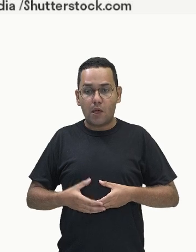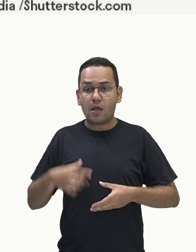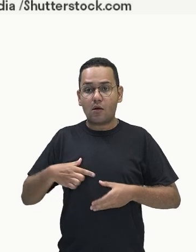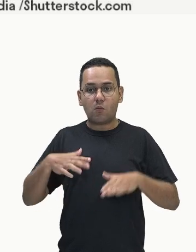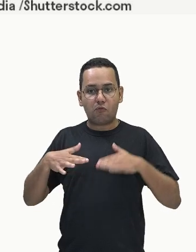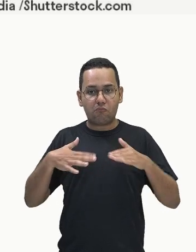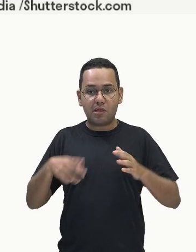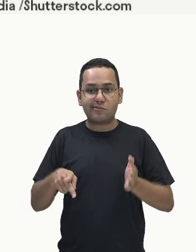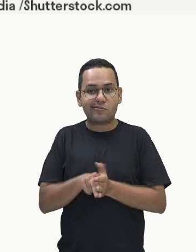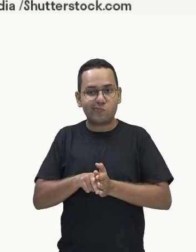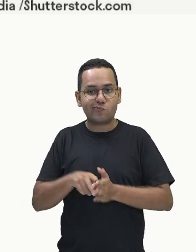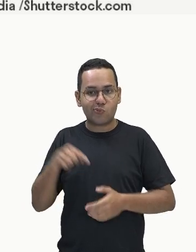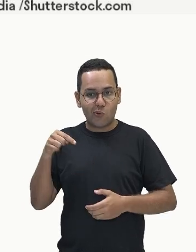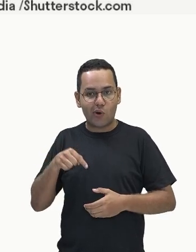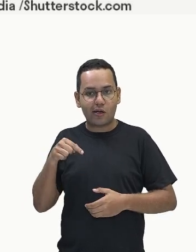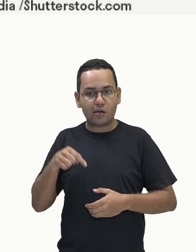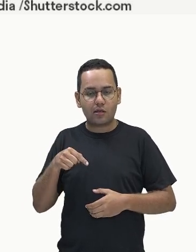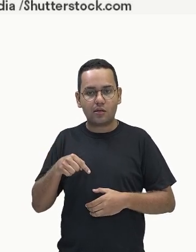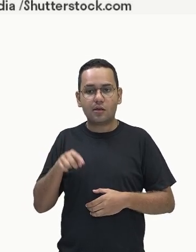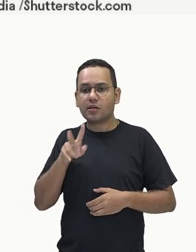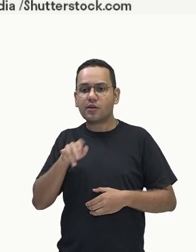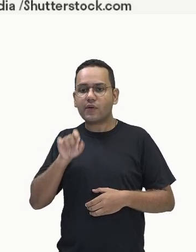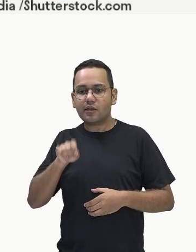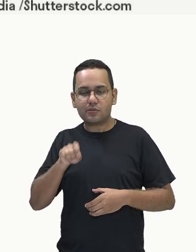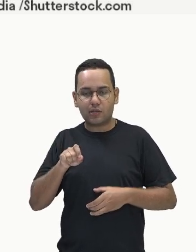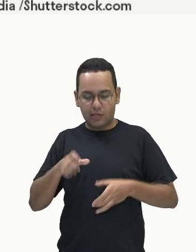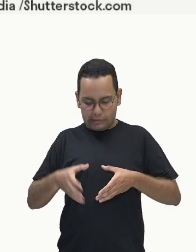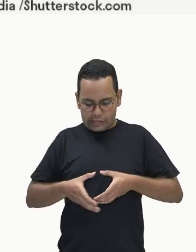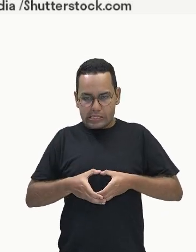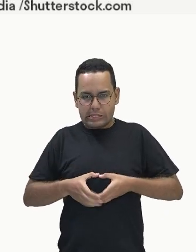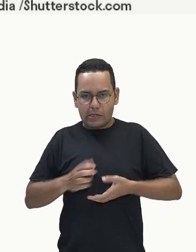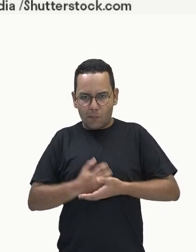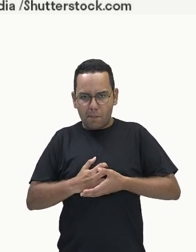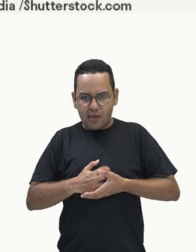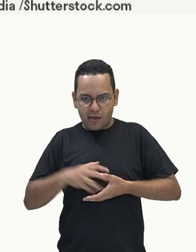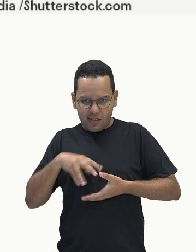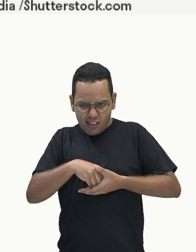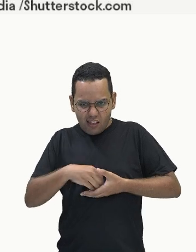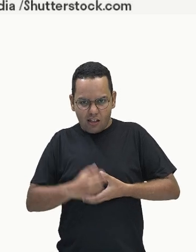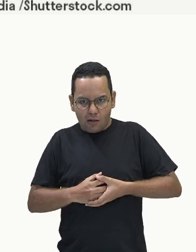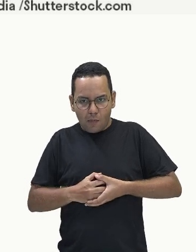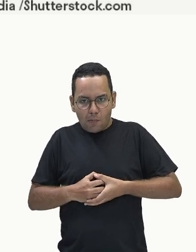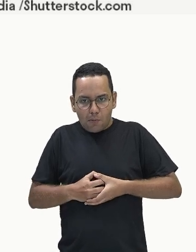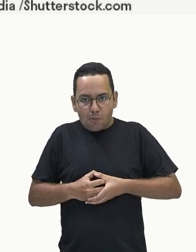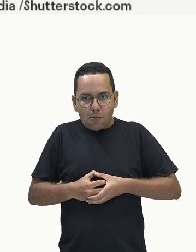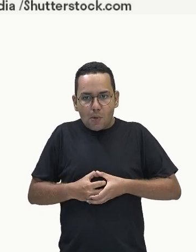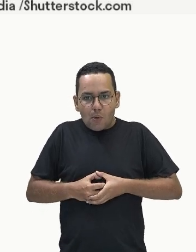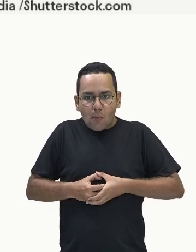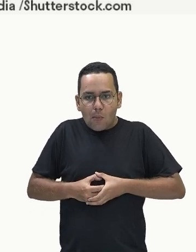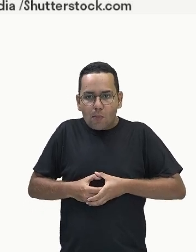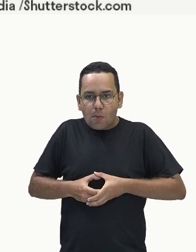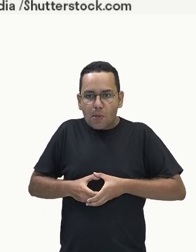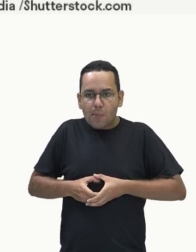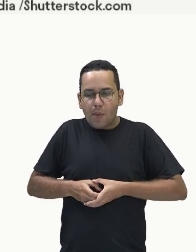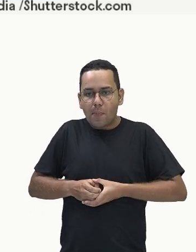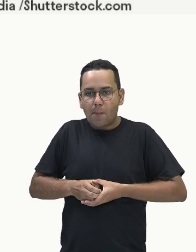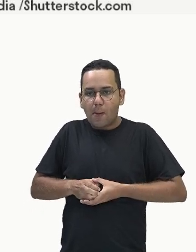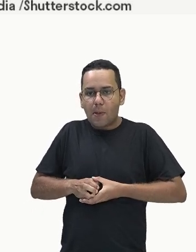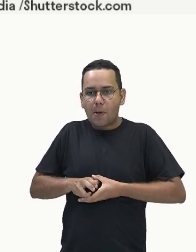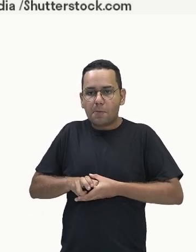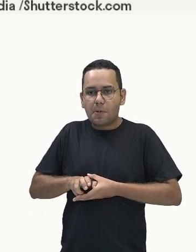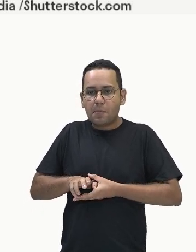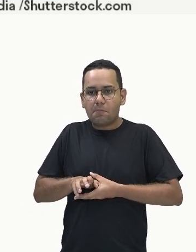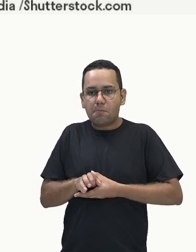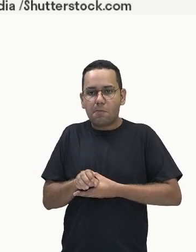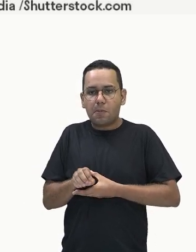do músculo, vão expulsar o bebê na direção da saída, na direção do canal vaginal, isso no caso de um